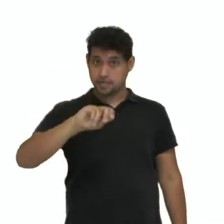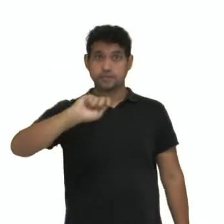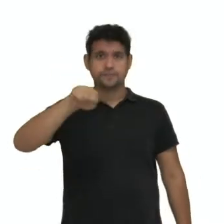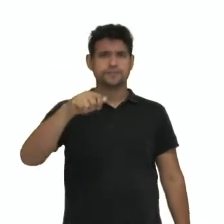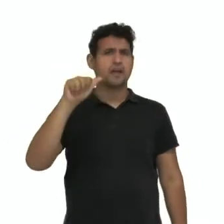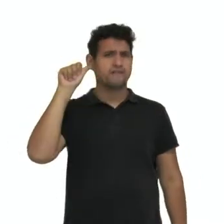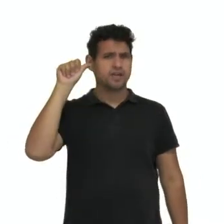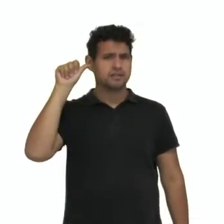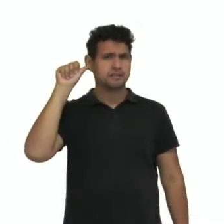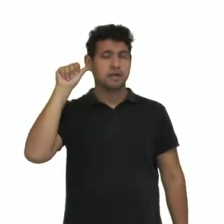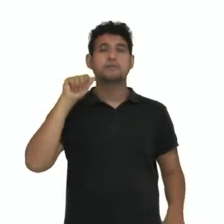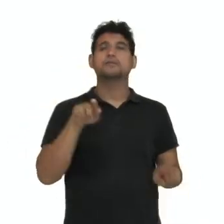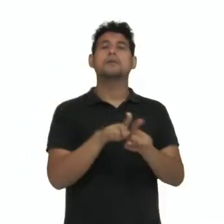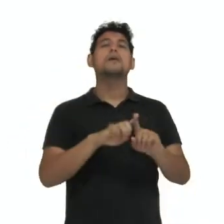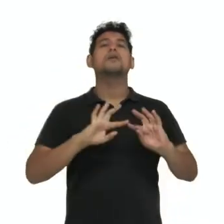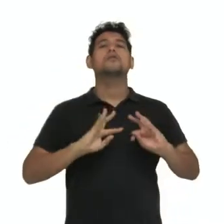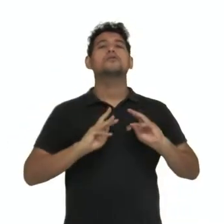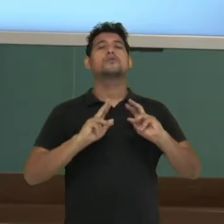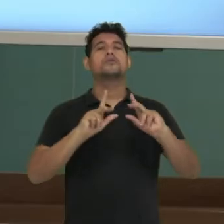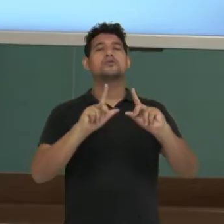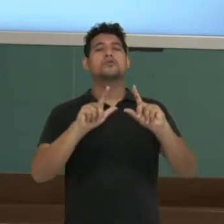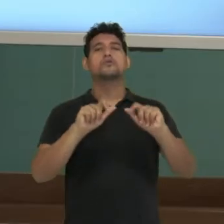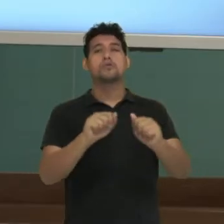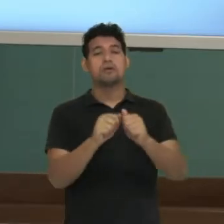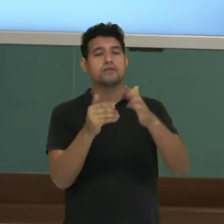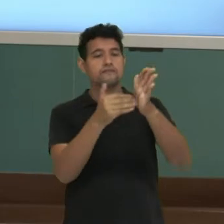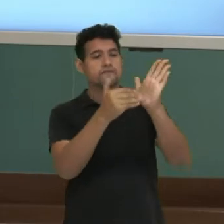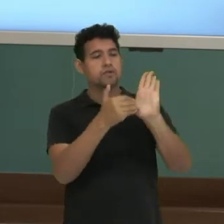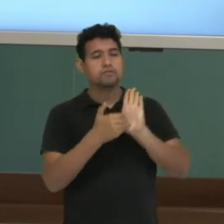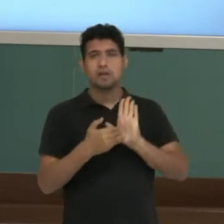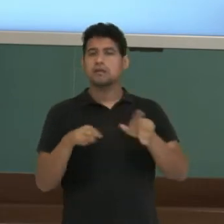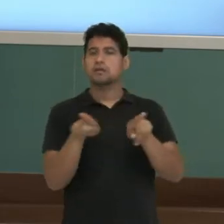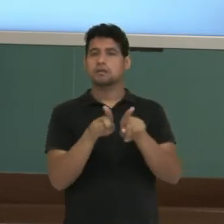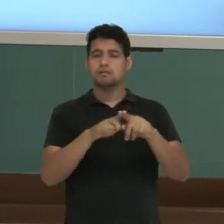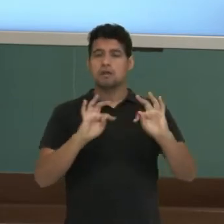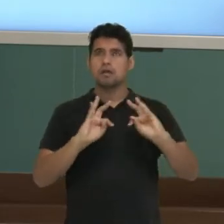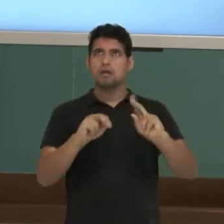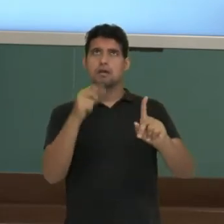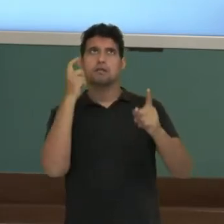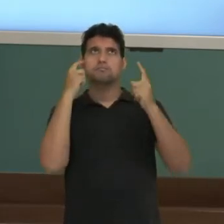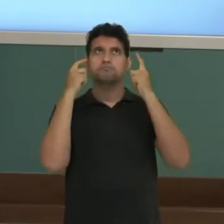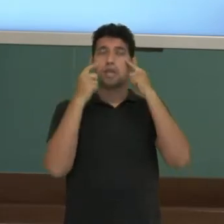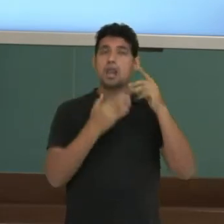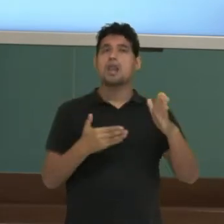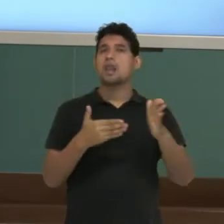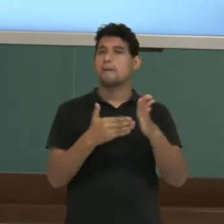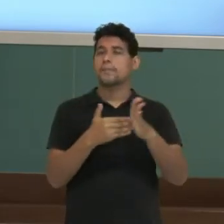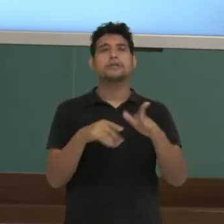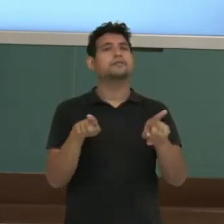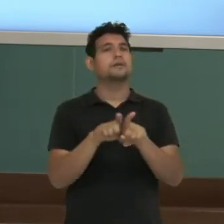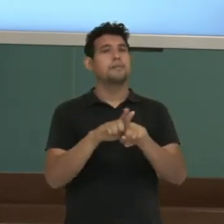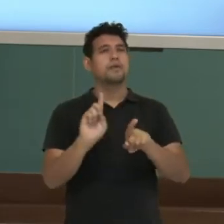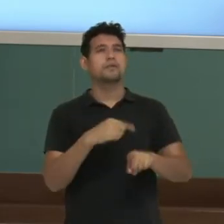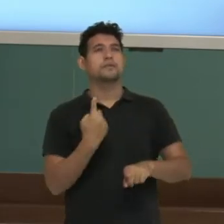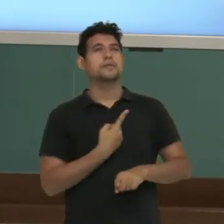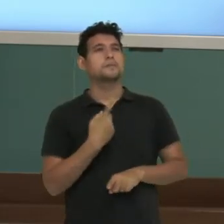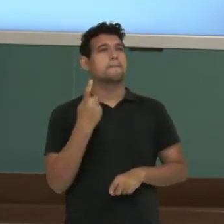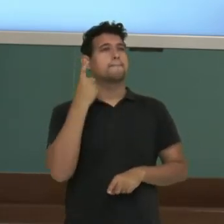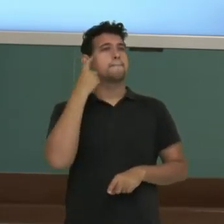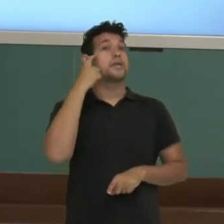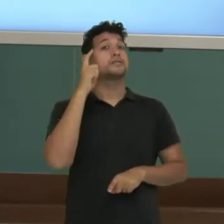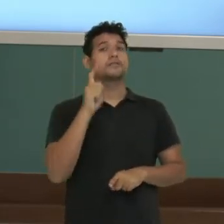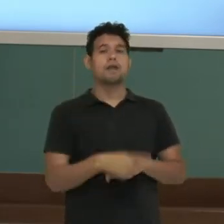e delimitamos então fronteiras, que são as linhas imaginárias que delimitam esse território quando nos referimos